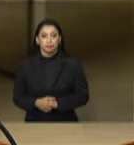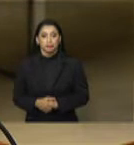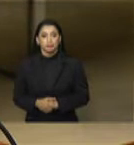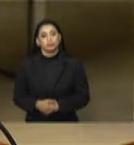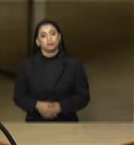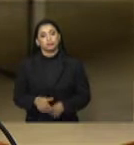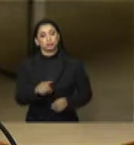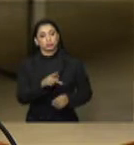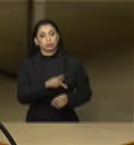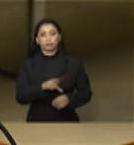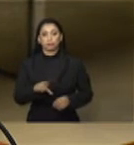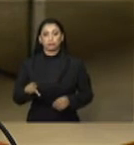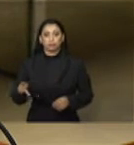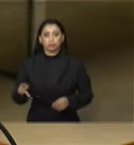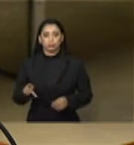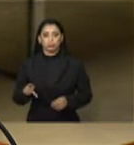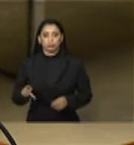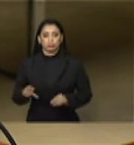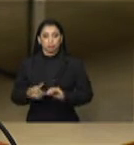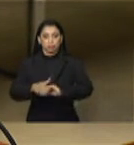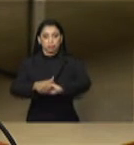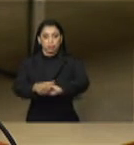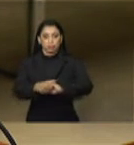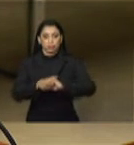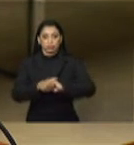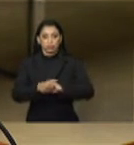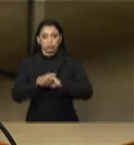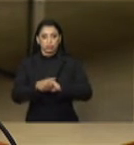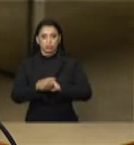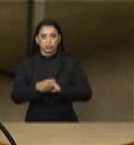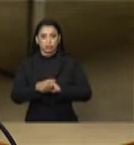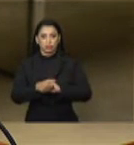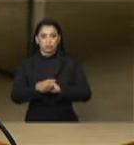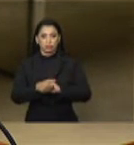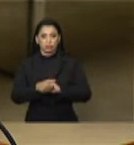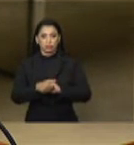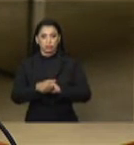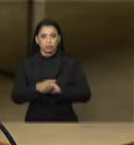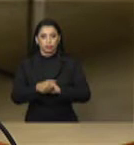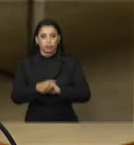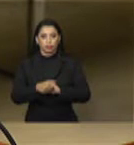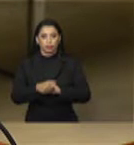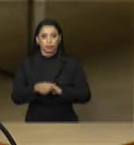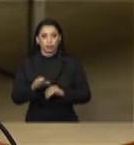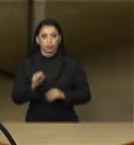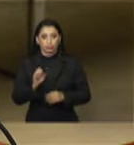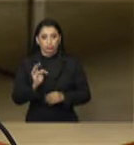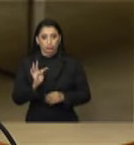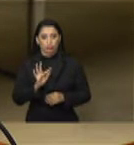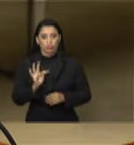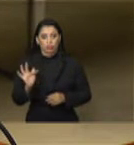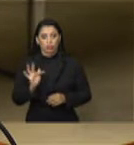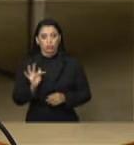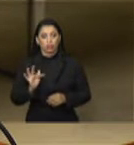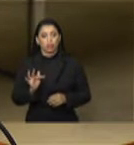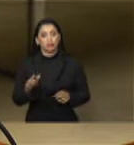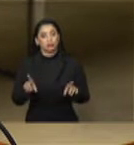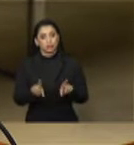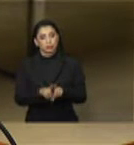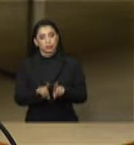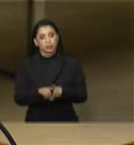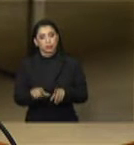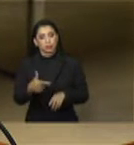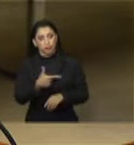a quem eu cumprimento pela recente Assunção da presidência dos Tribunal Federal extensiva Ministro Barroso pela